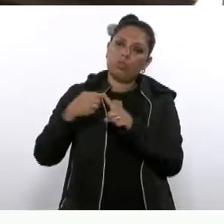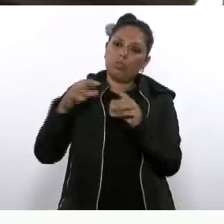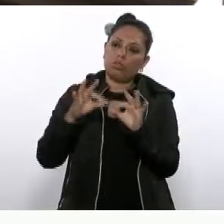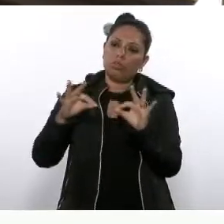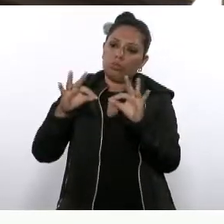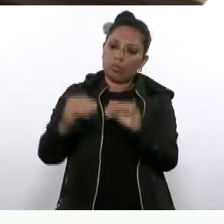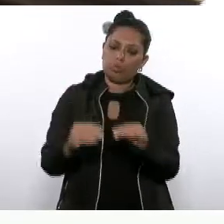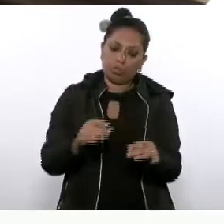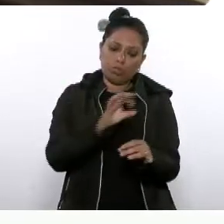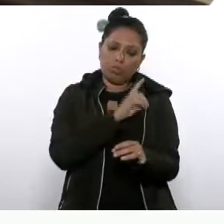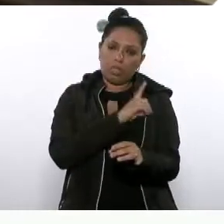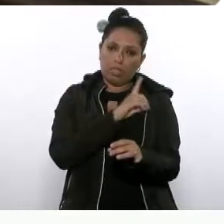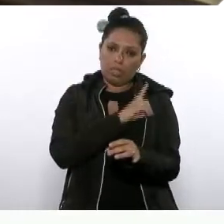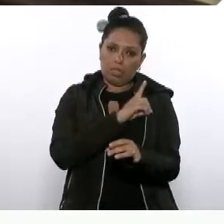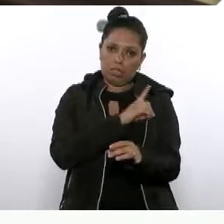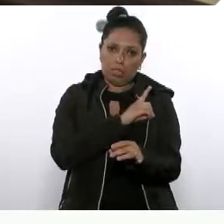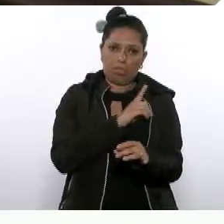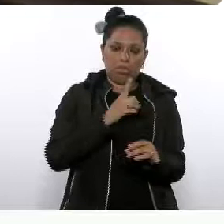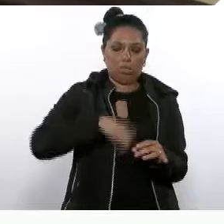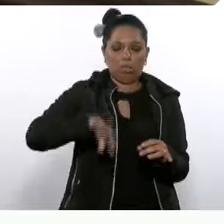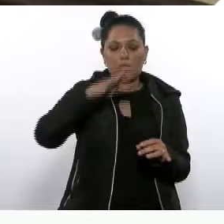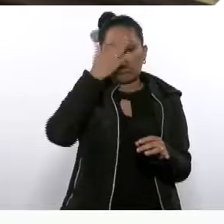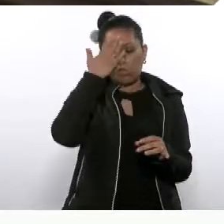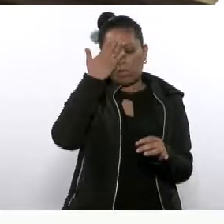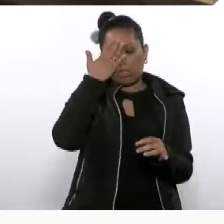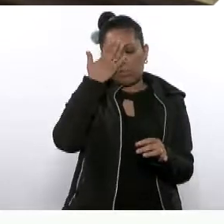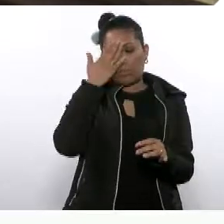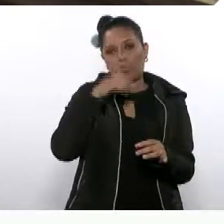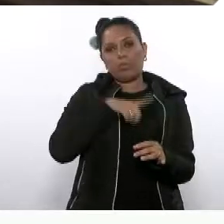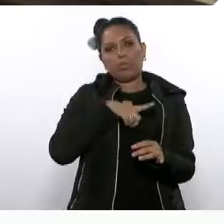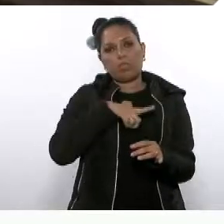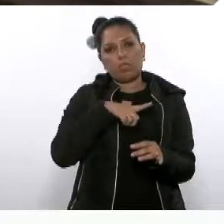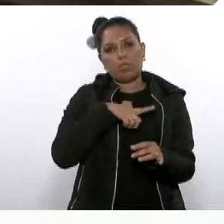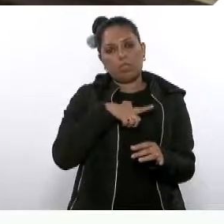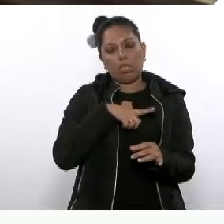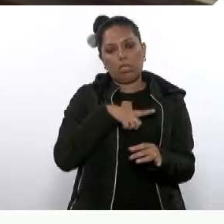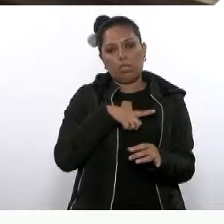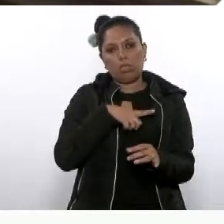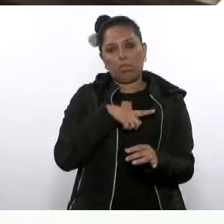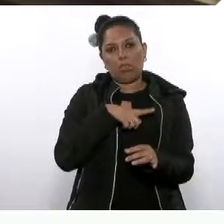de homicídio. Nós sabemos que há essa prerrogativa na